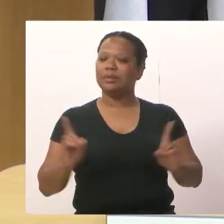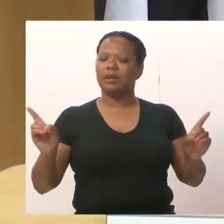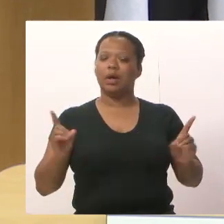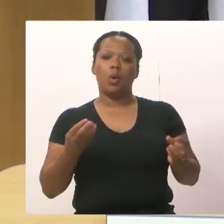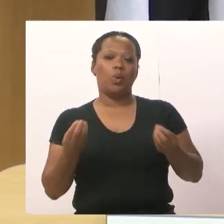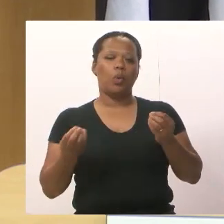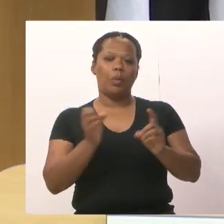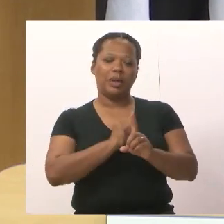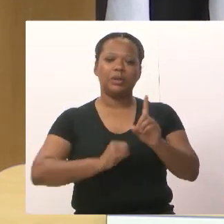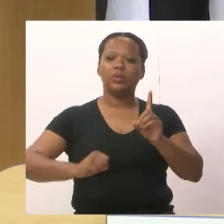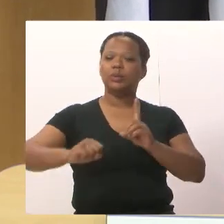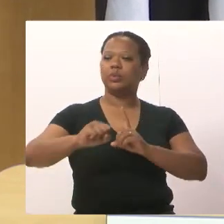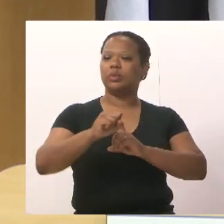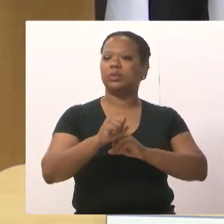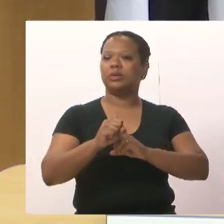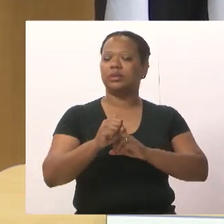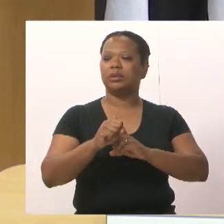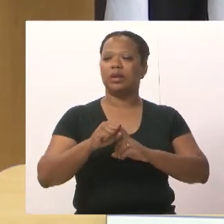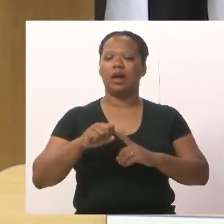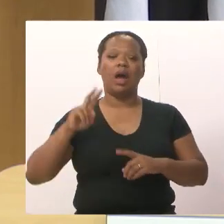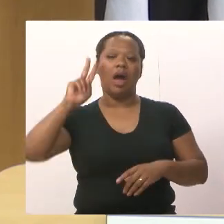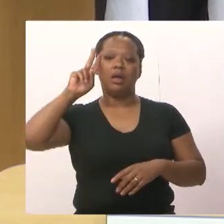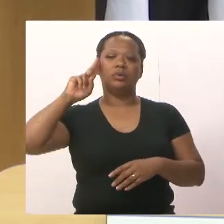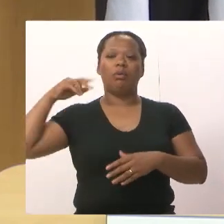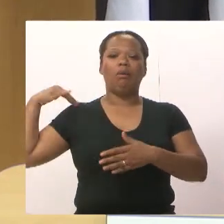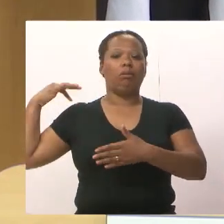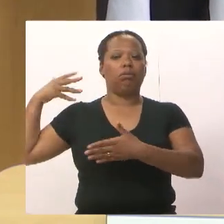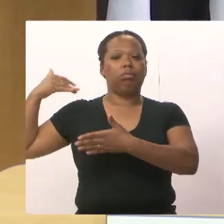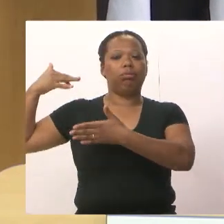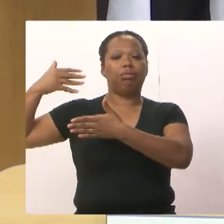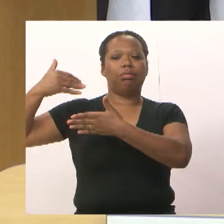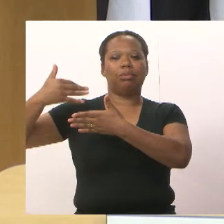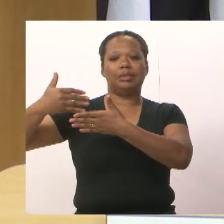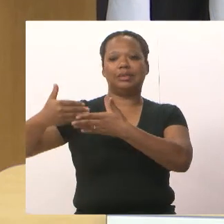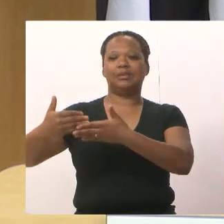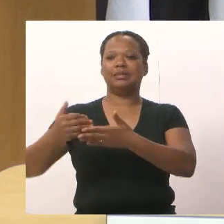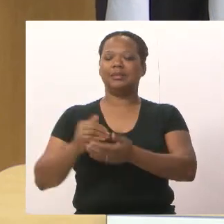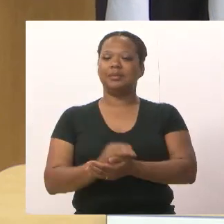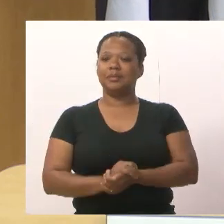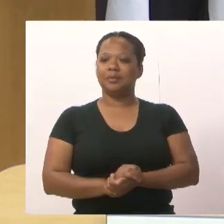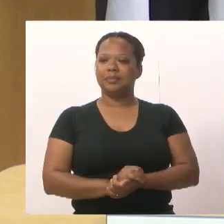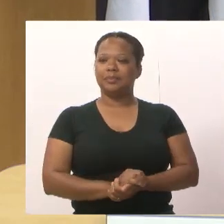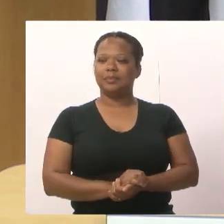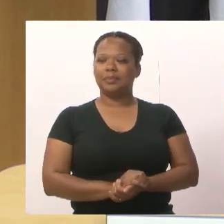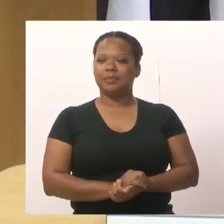a sociedade e a história tratou a pessoa com deficiência.